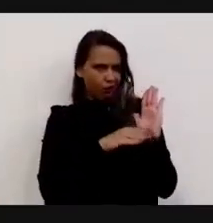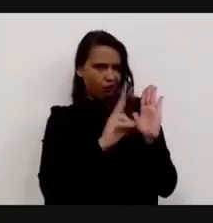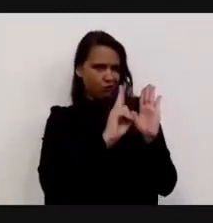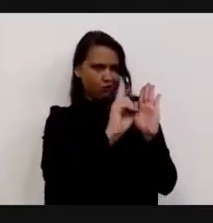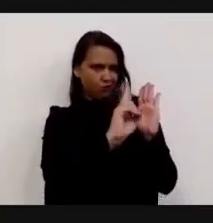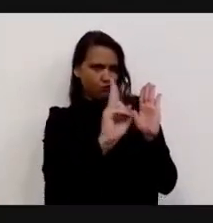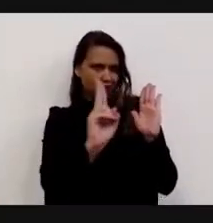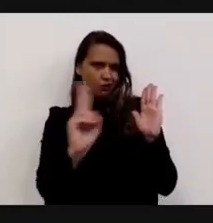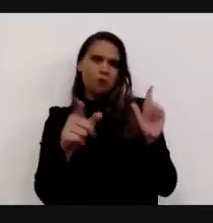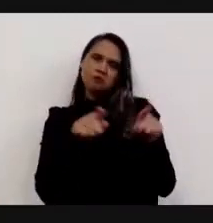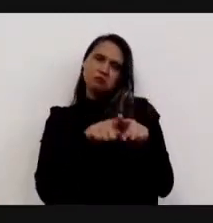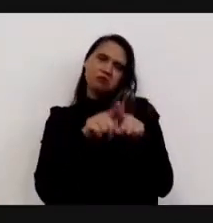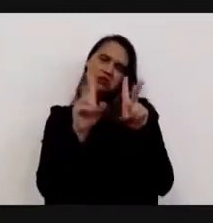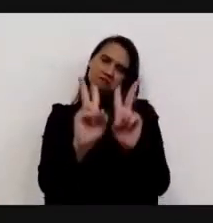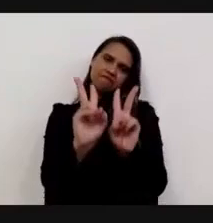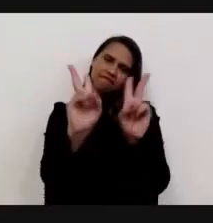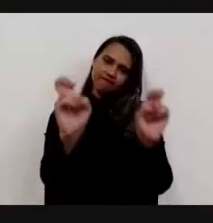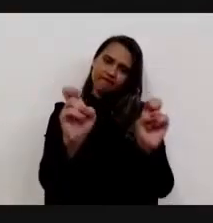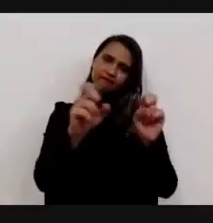seus temas.